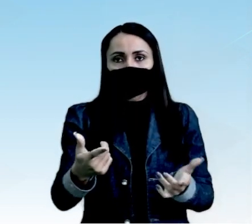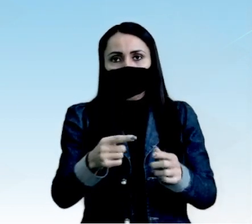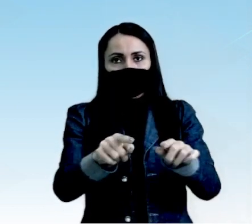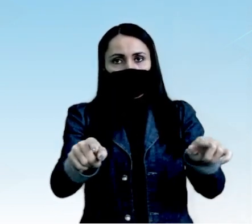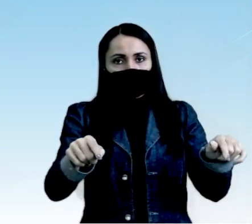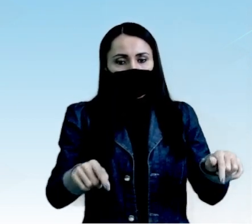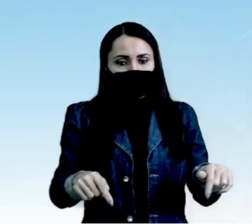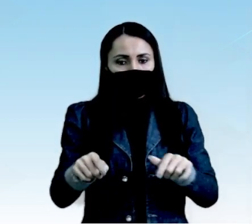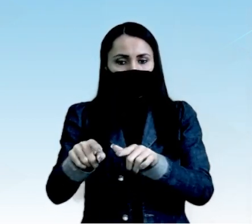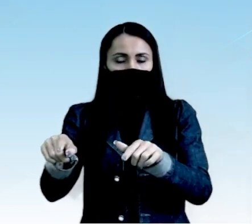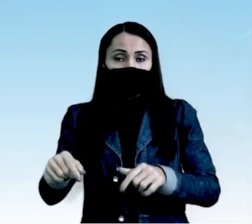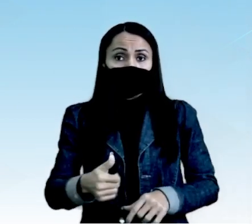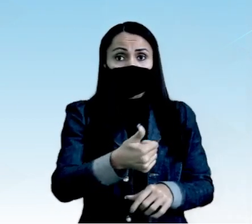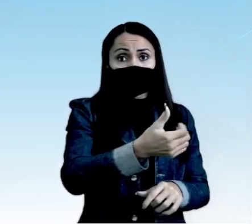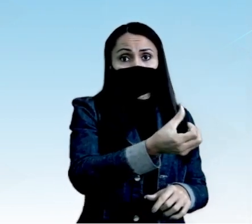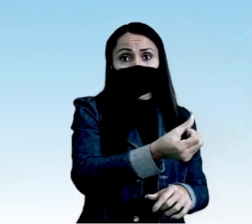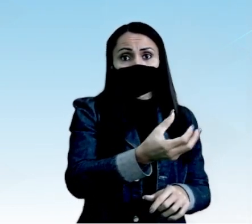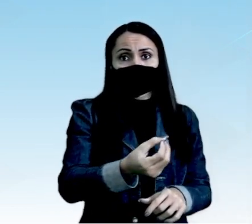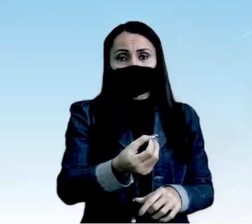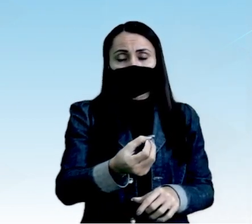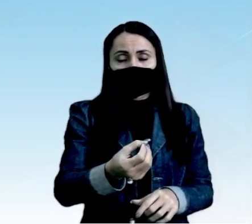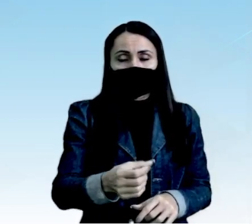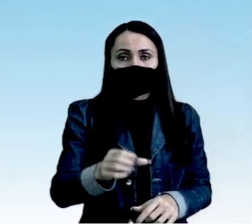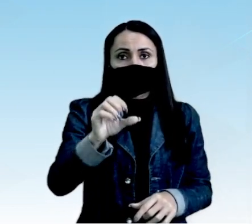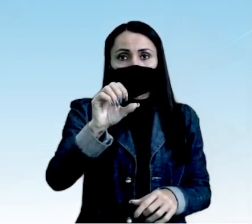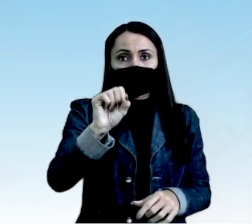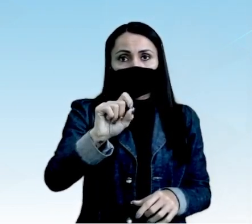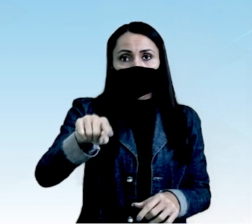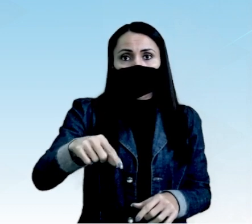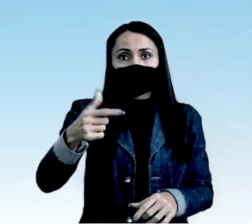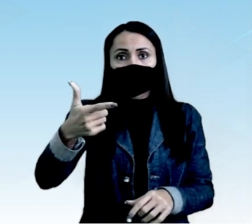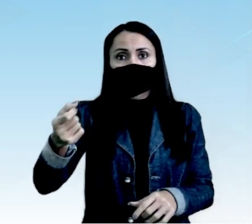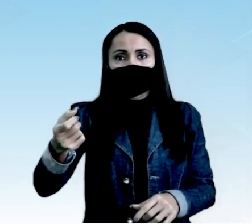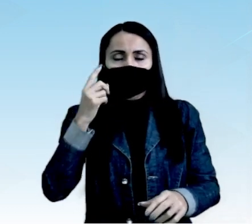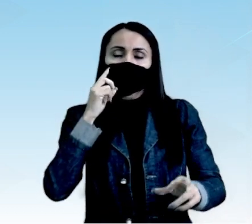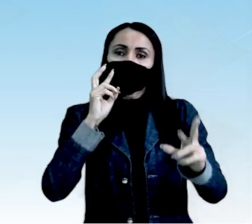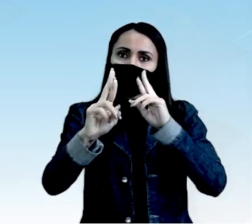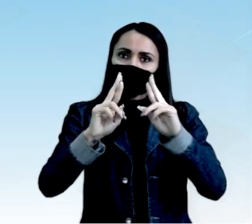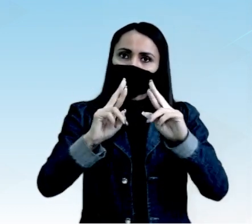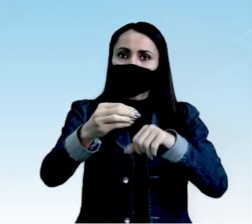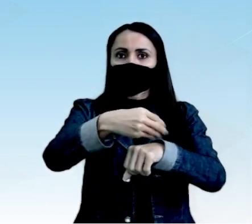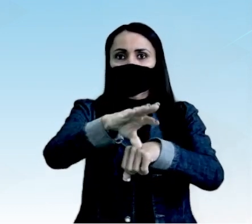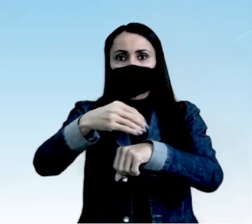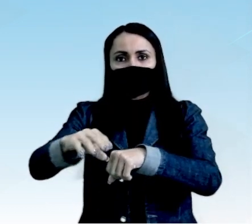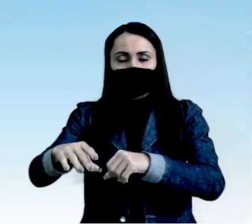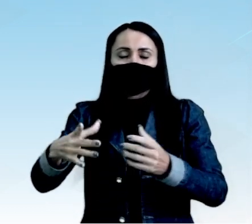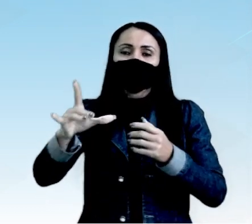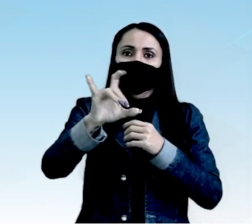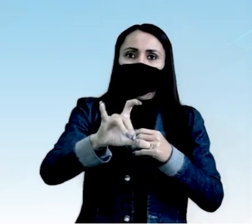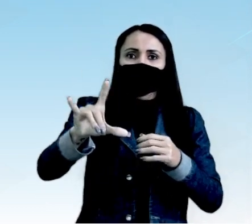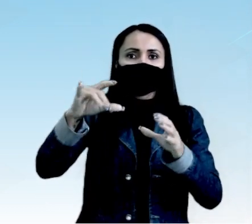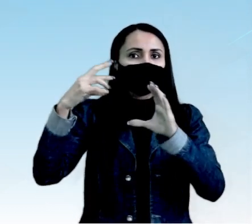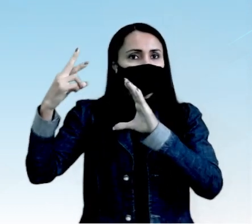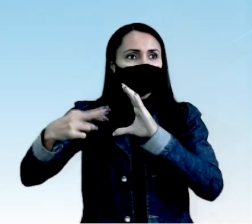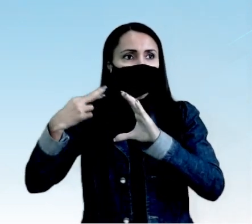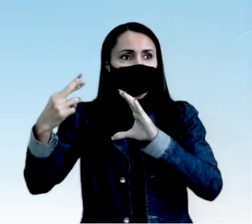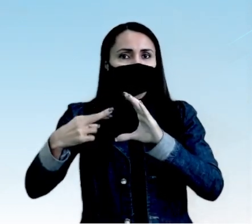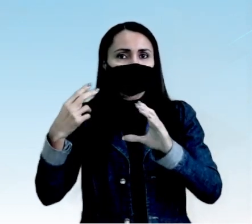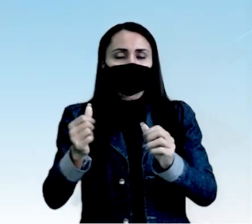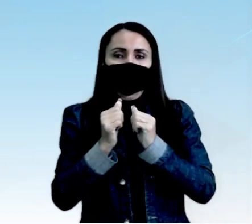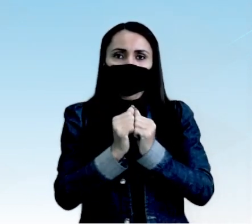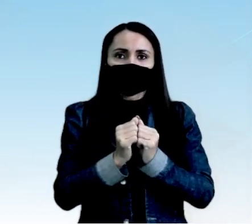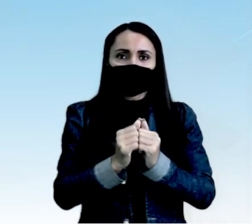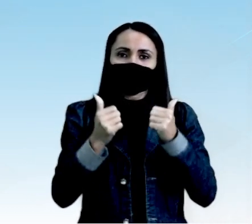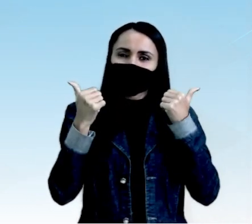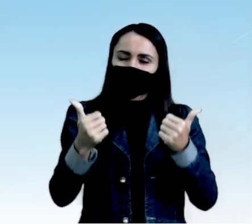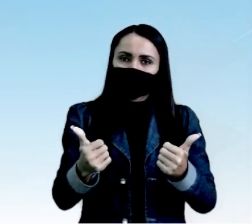Vai calcular 160 por 8,20 e vai mandar a resposta pra gente aonde? No Instagram, Robertano Transmissão, tudo junto